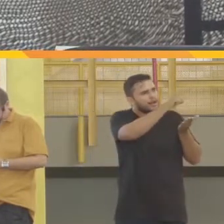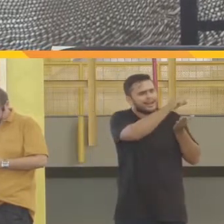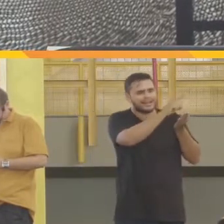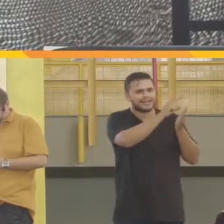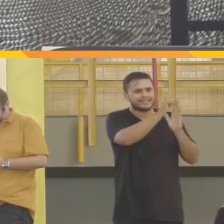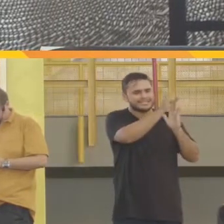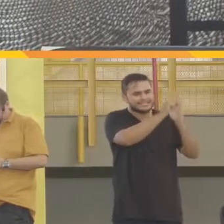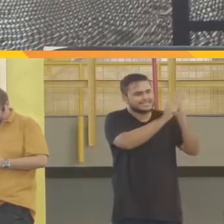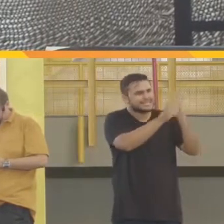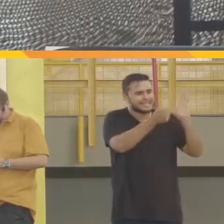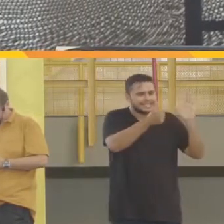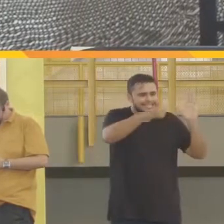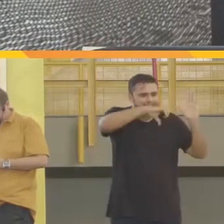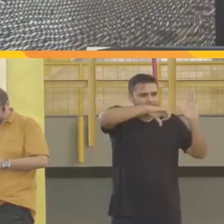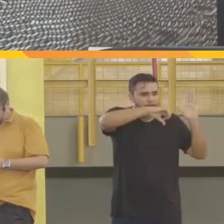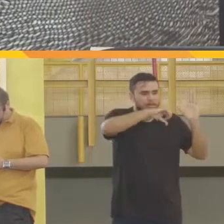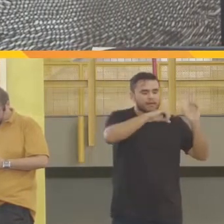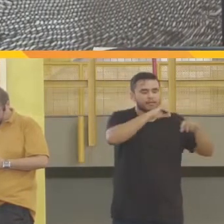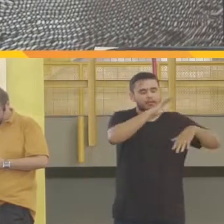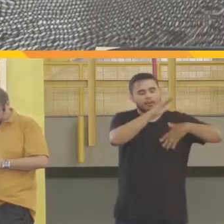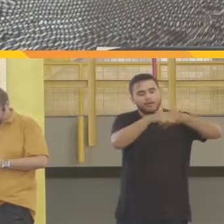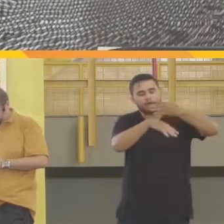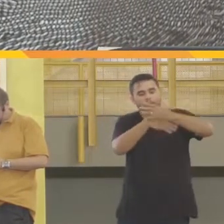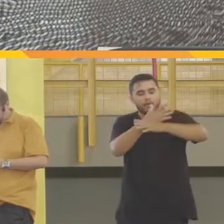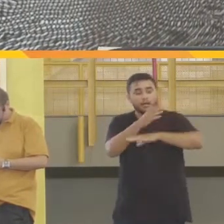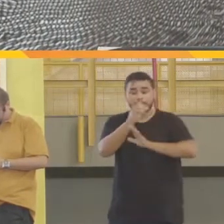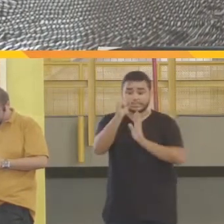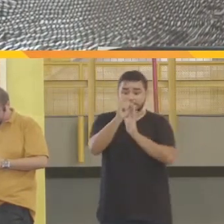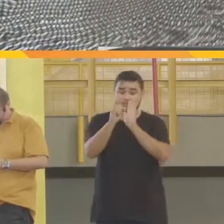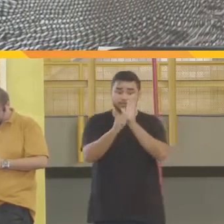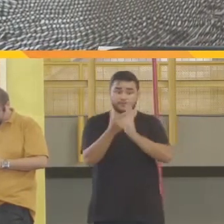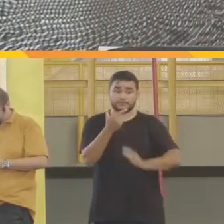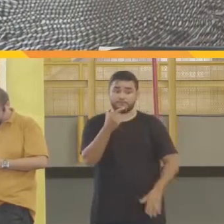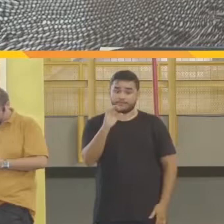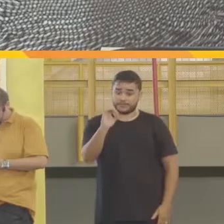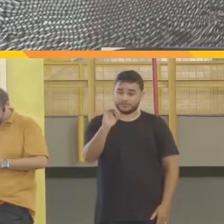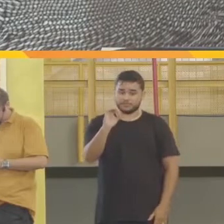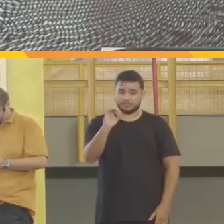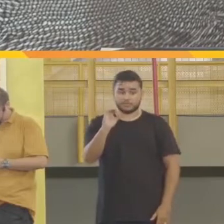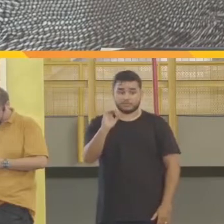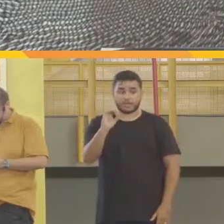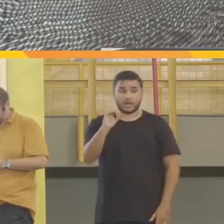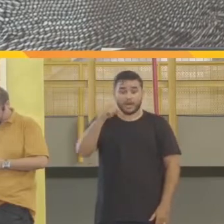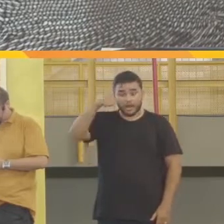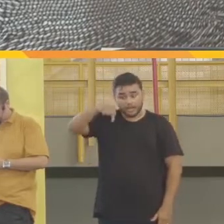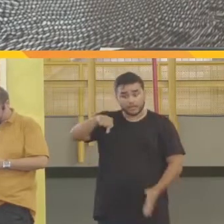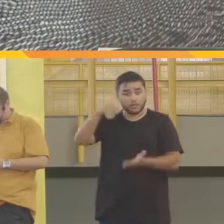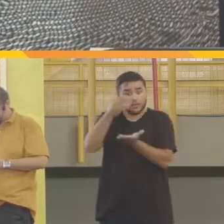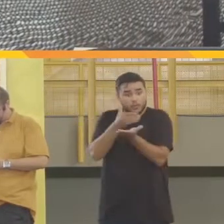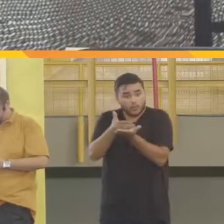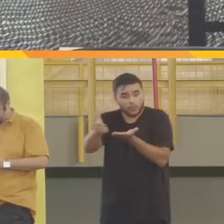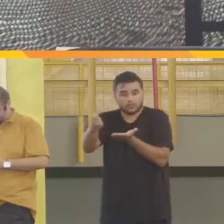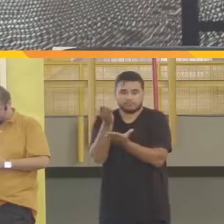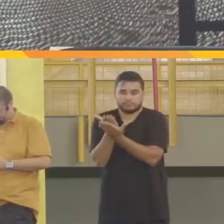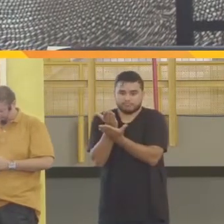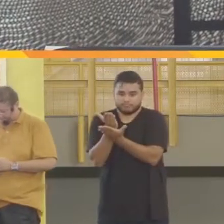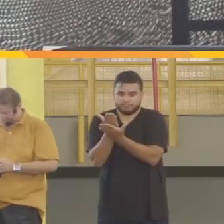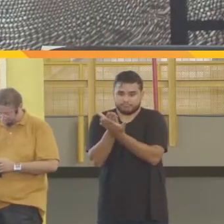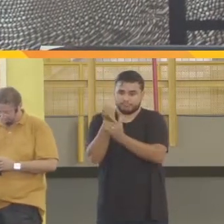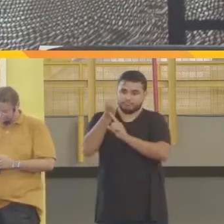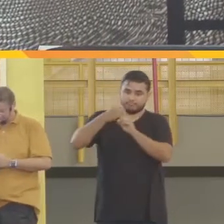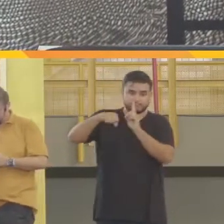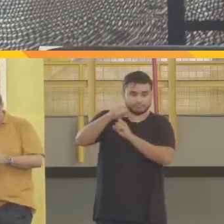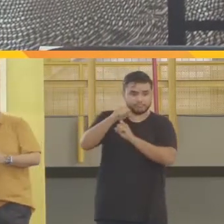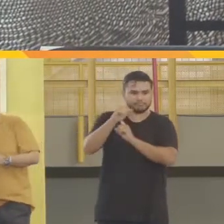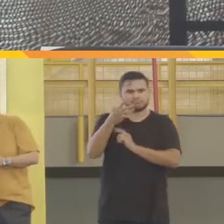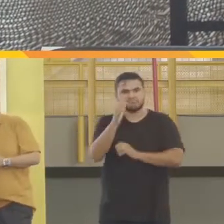acontecer no Brasil no século XX, precisamente na década de 30 do século XX. Porém,